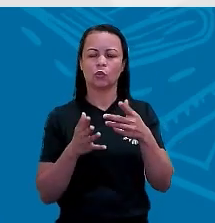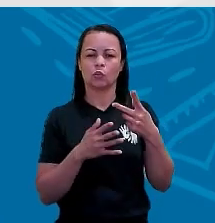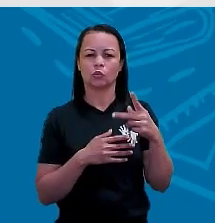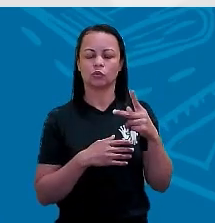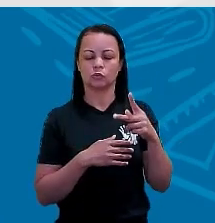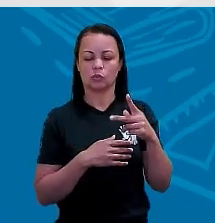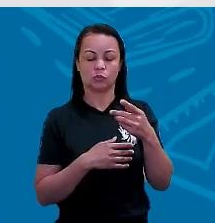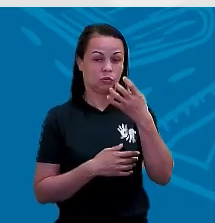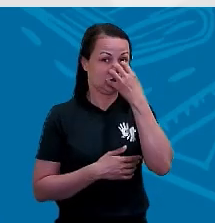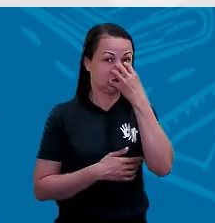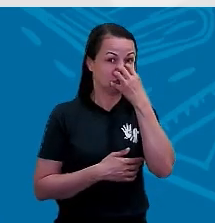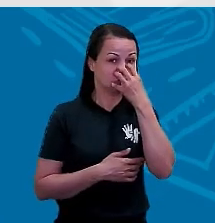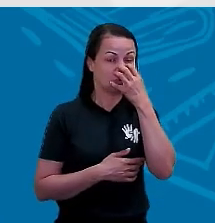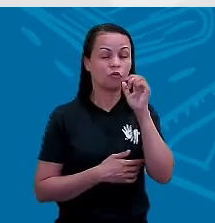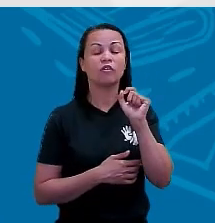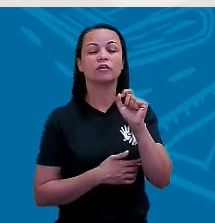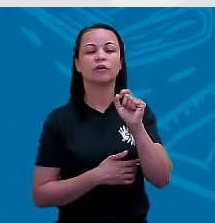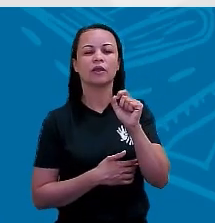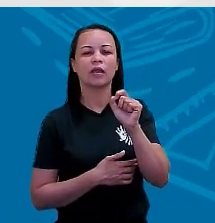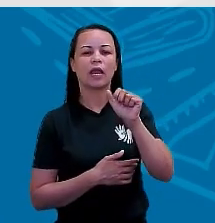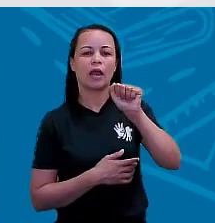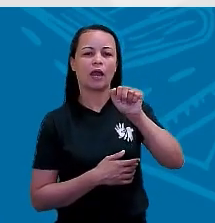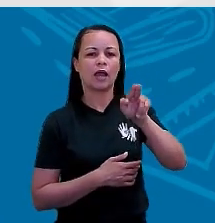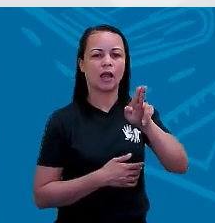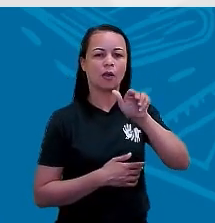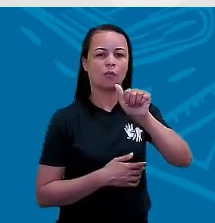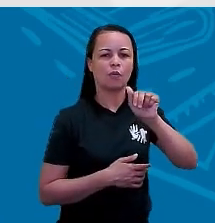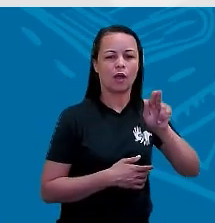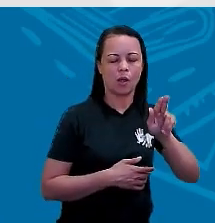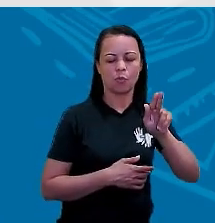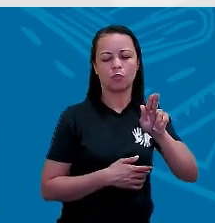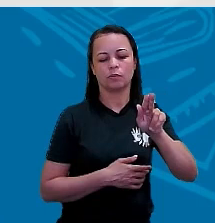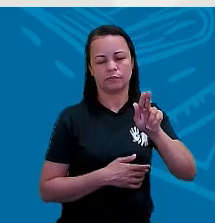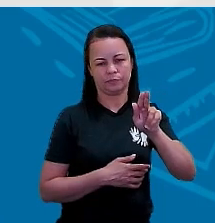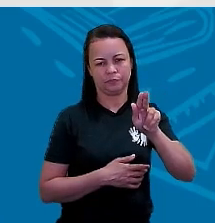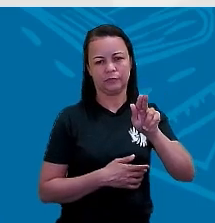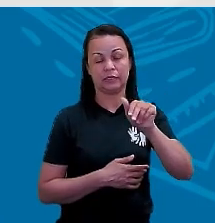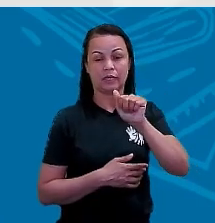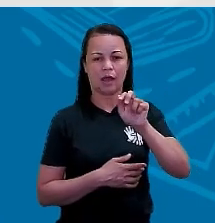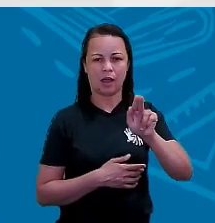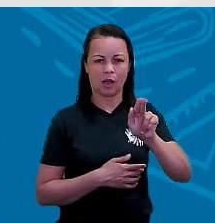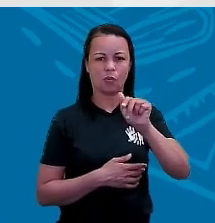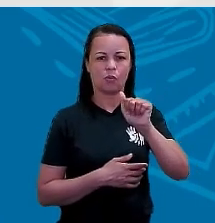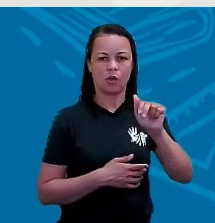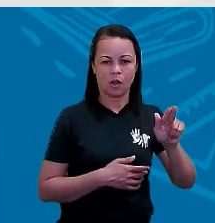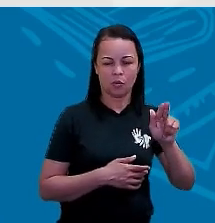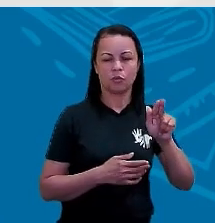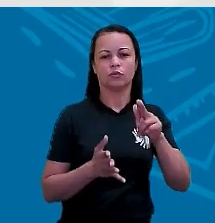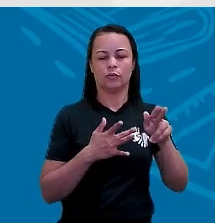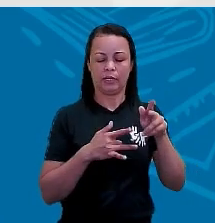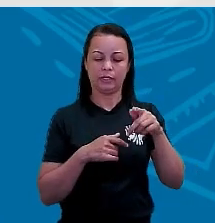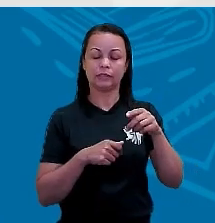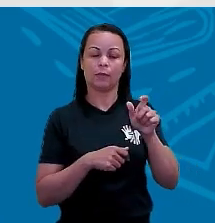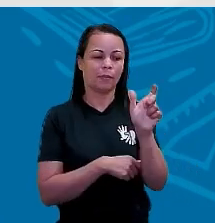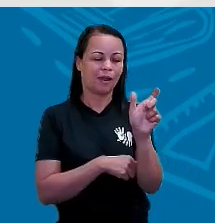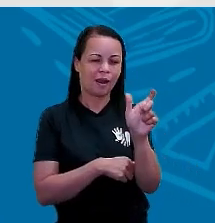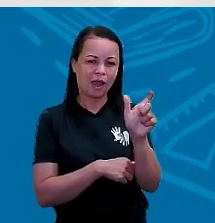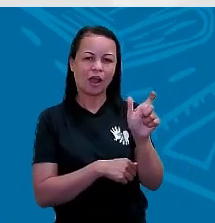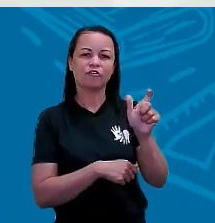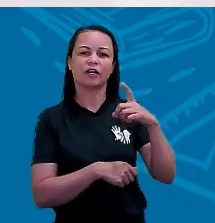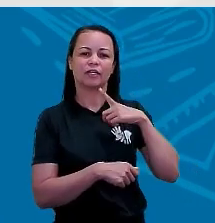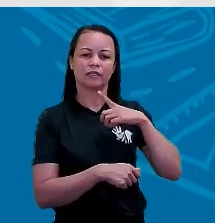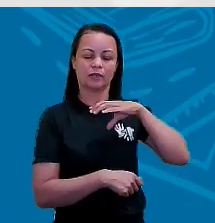ó, o cachorro faz o quê? Au, au. Então, esse au, au é uma palavra que chamamos em português